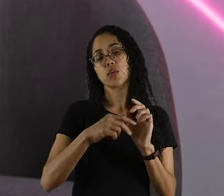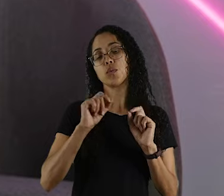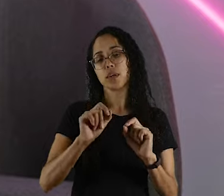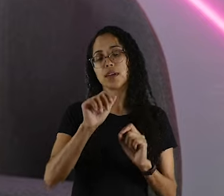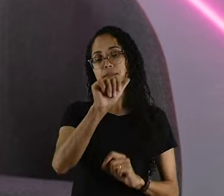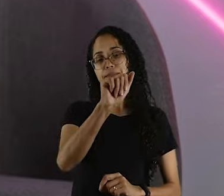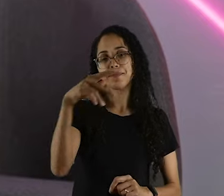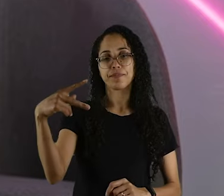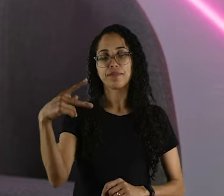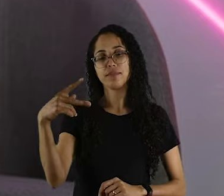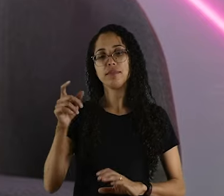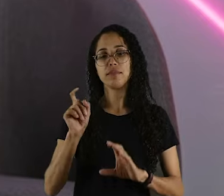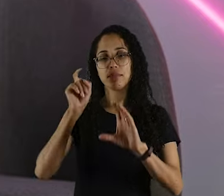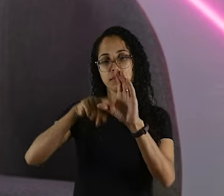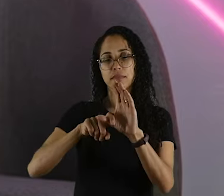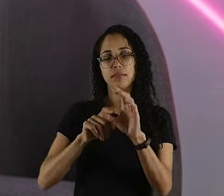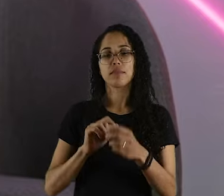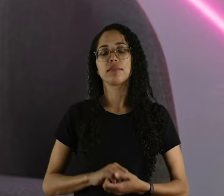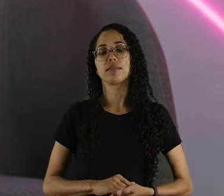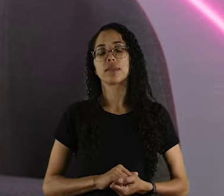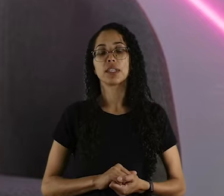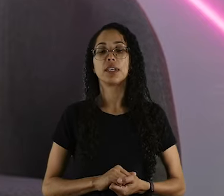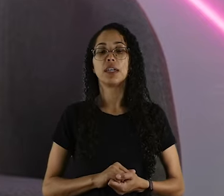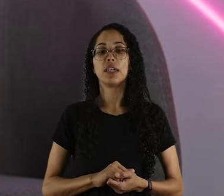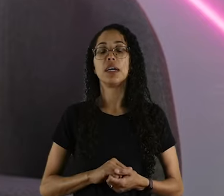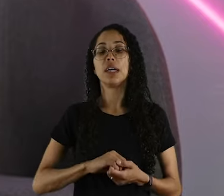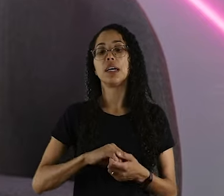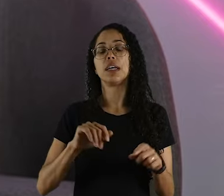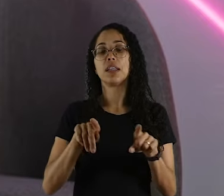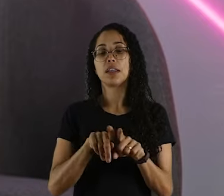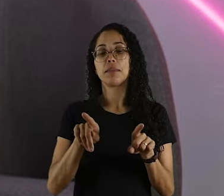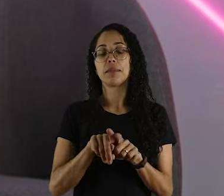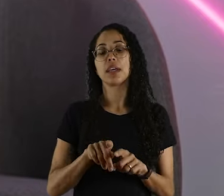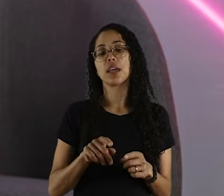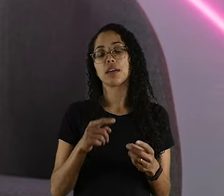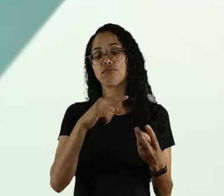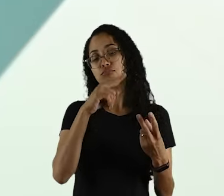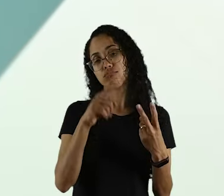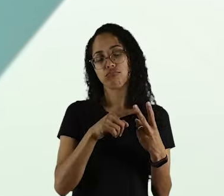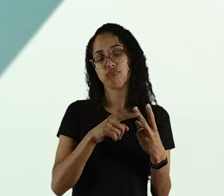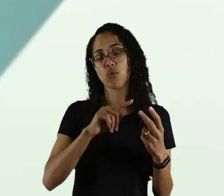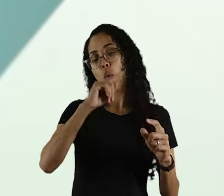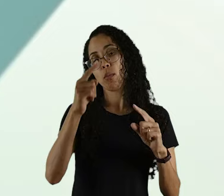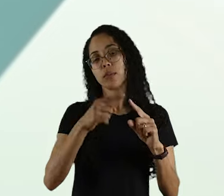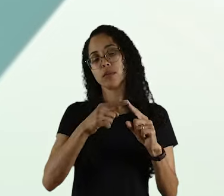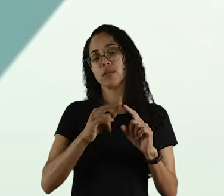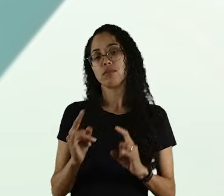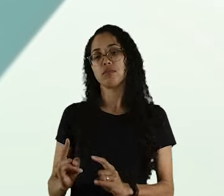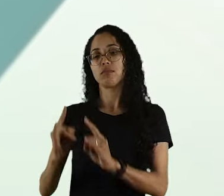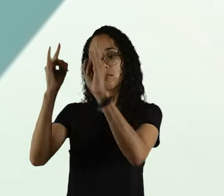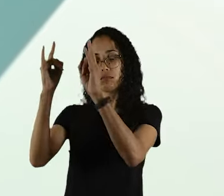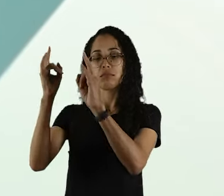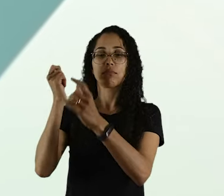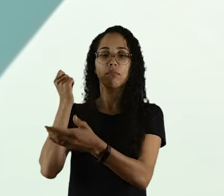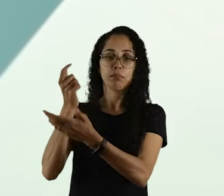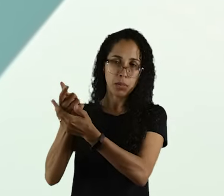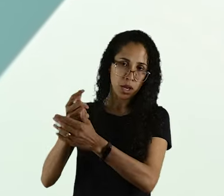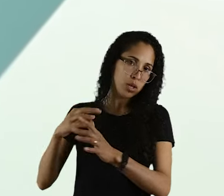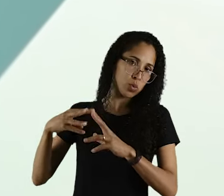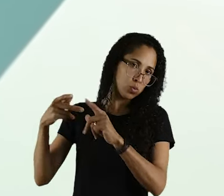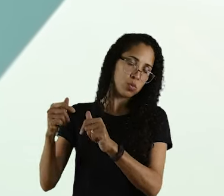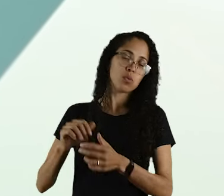um intermediário para, enfim, a ideia inicial era a quitação do apartamento, mas já nem sei mais.